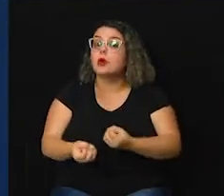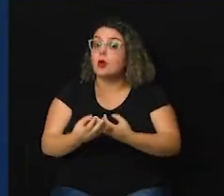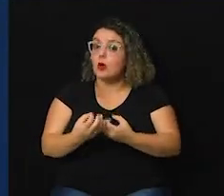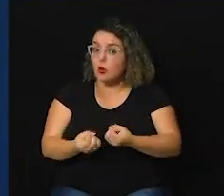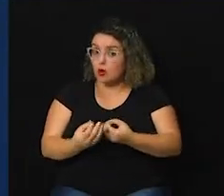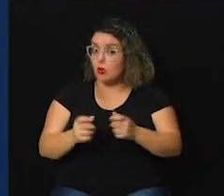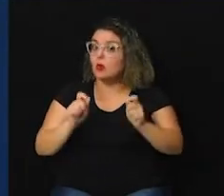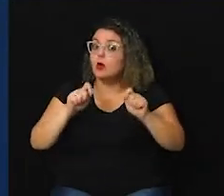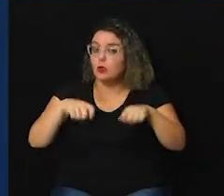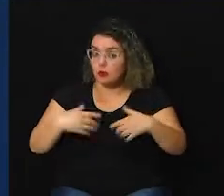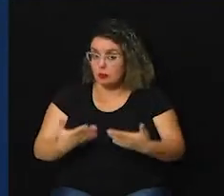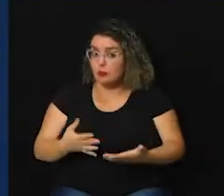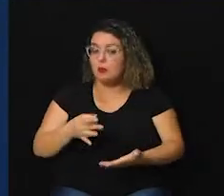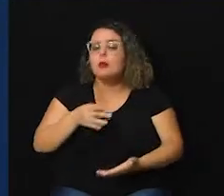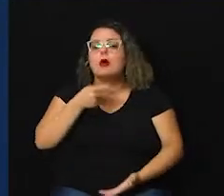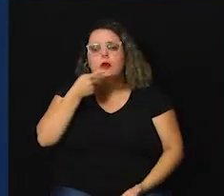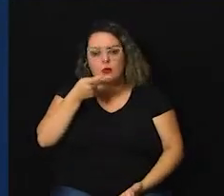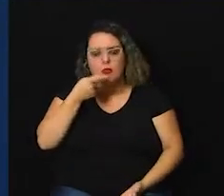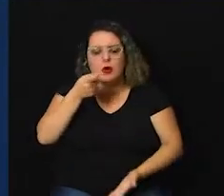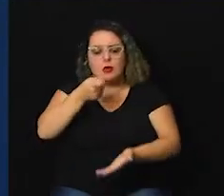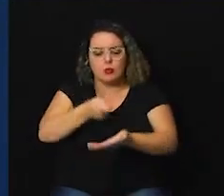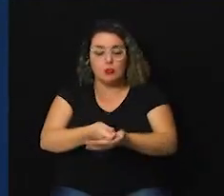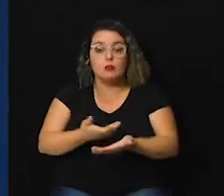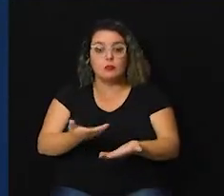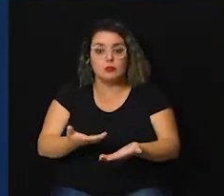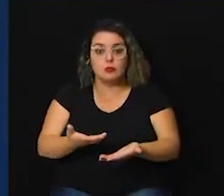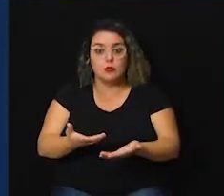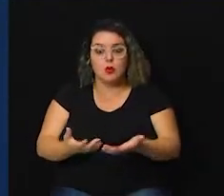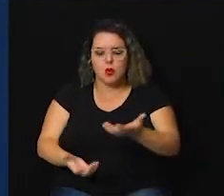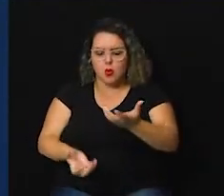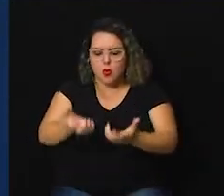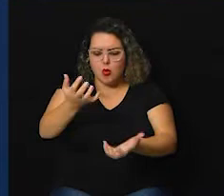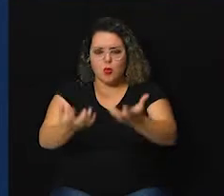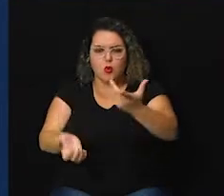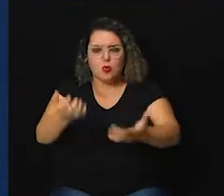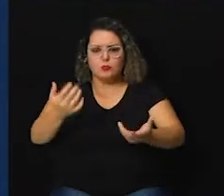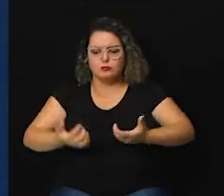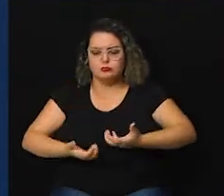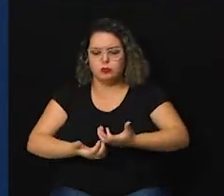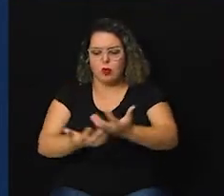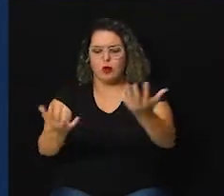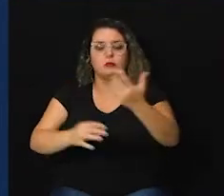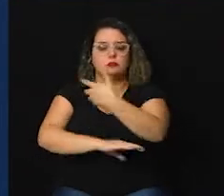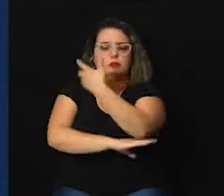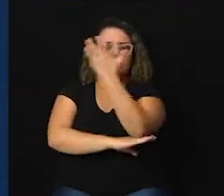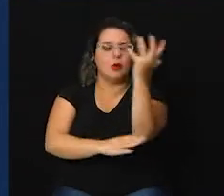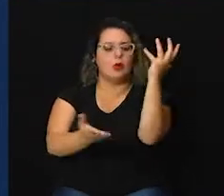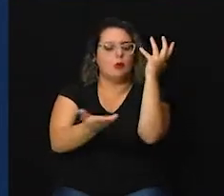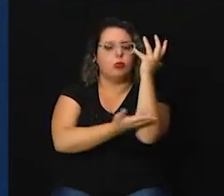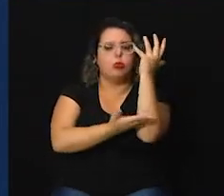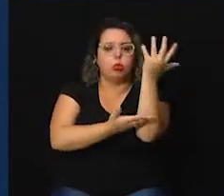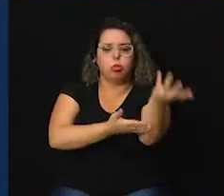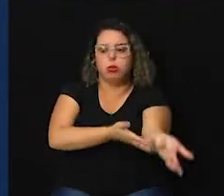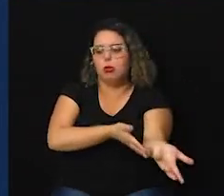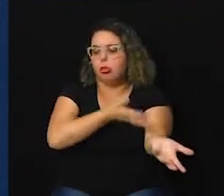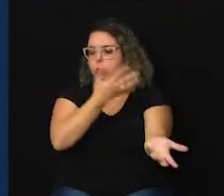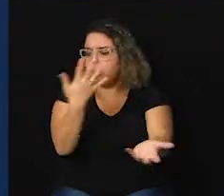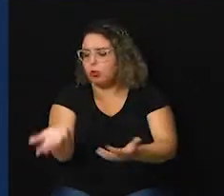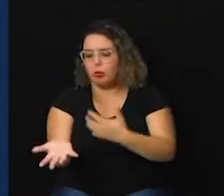informações suficientes para afirmar que, além dos incêndios e desmatamento, que já vem trazendo